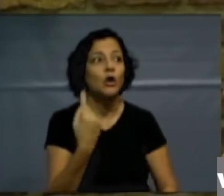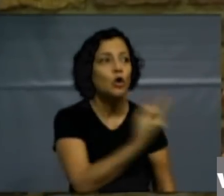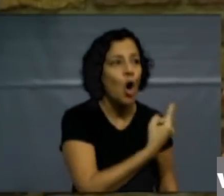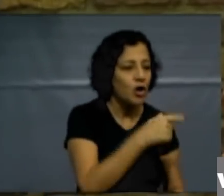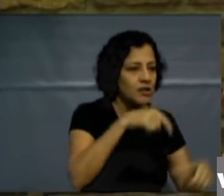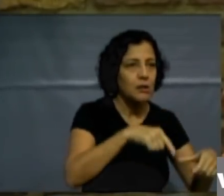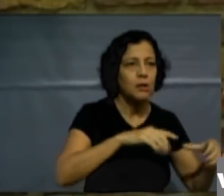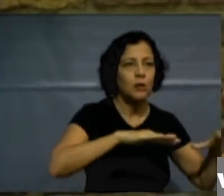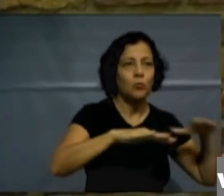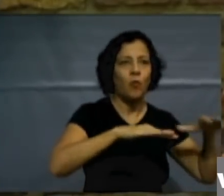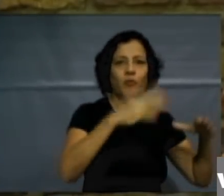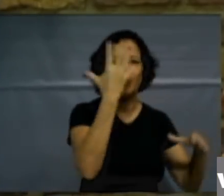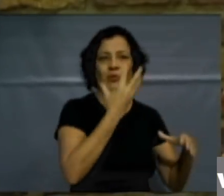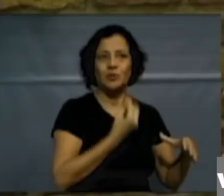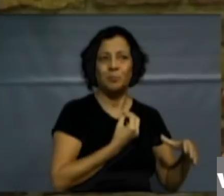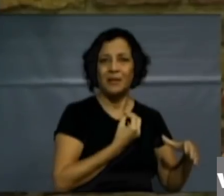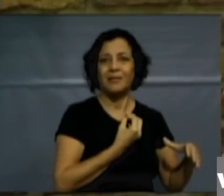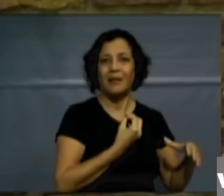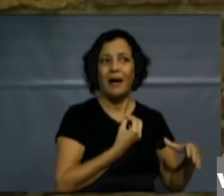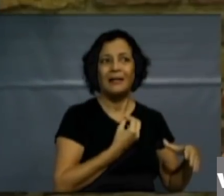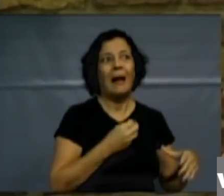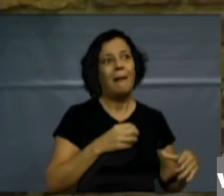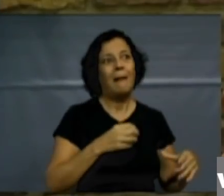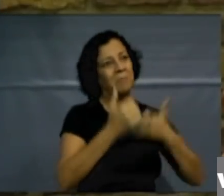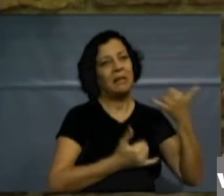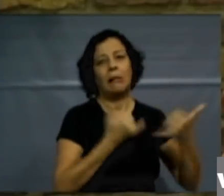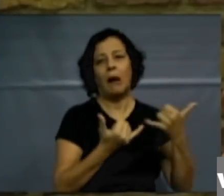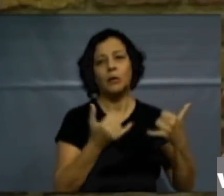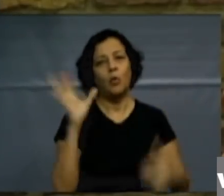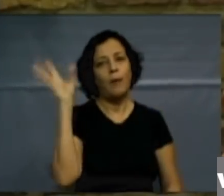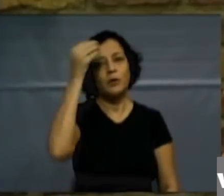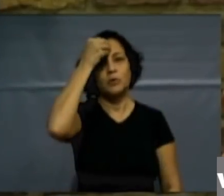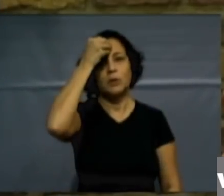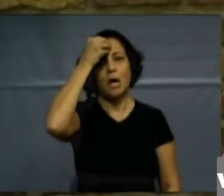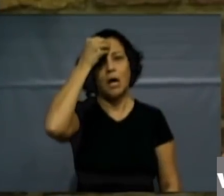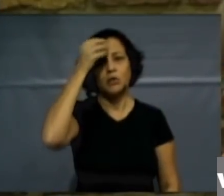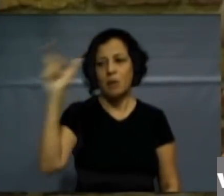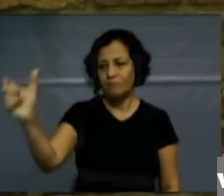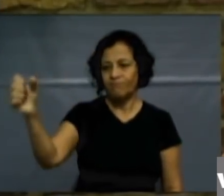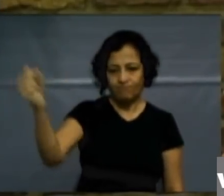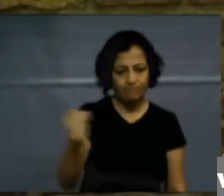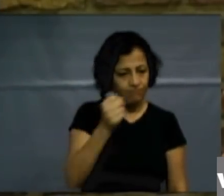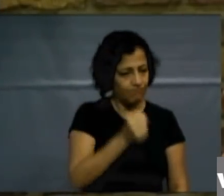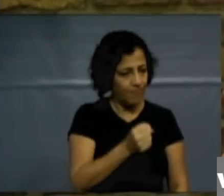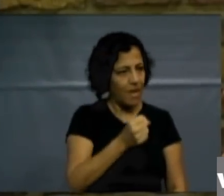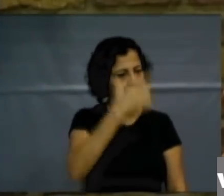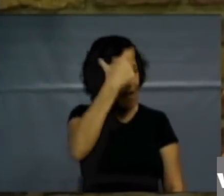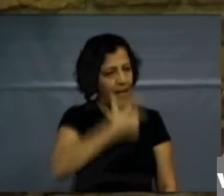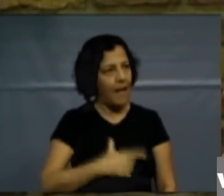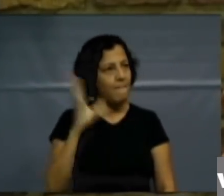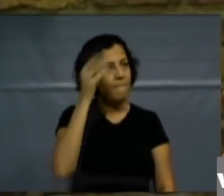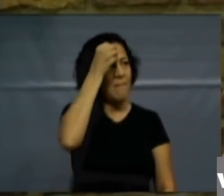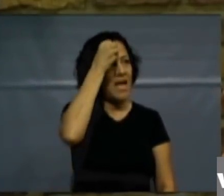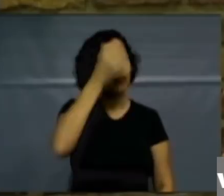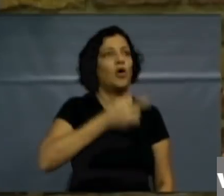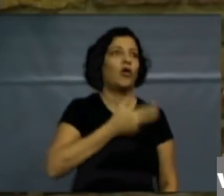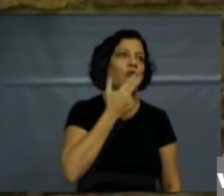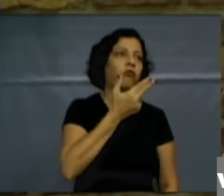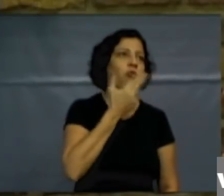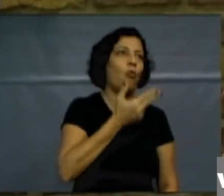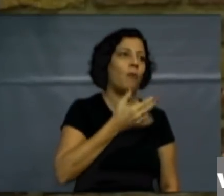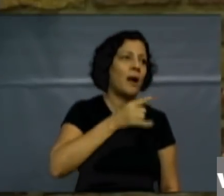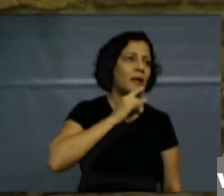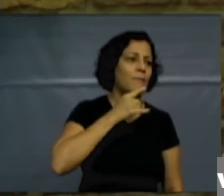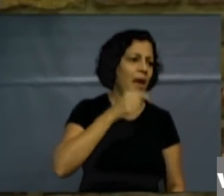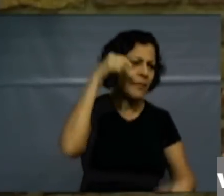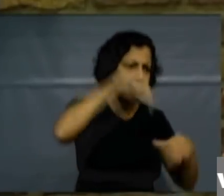Botando médium que fuma, que bebe nas reuniões mediúnicas, médium desequilibrado, bota o médium, a pessoa chega, ou obsedada na